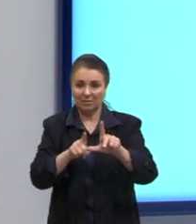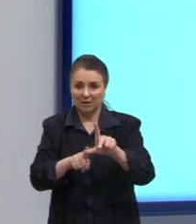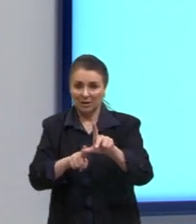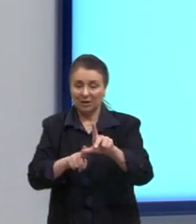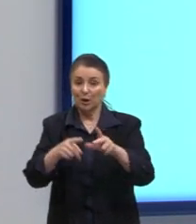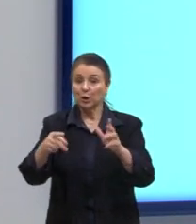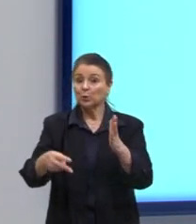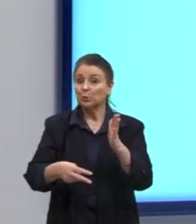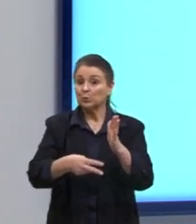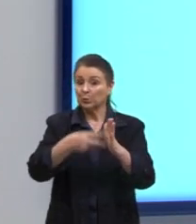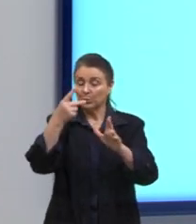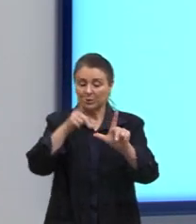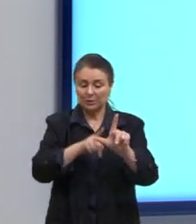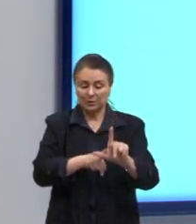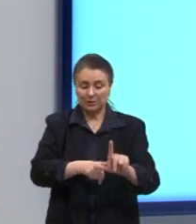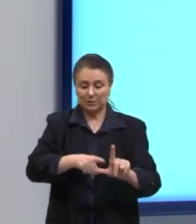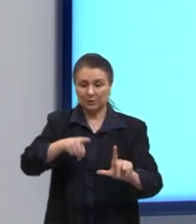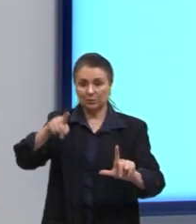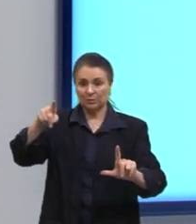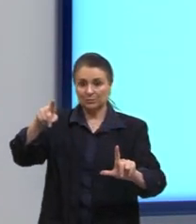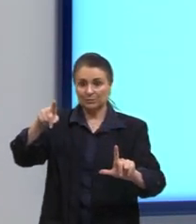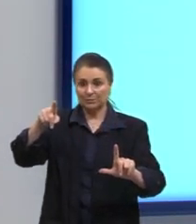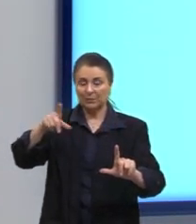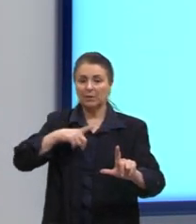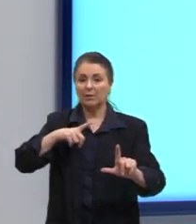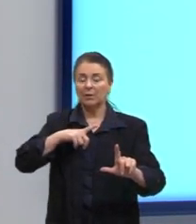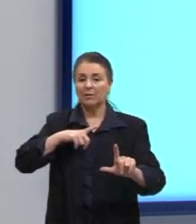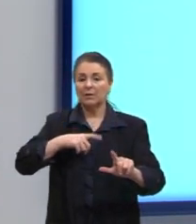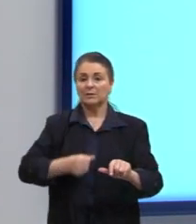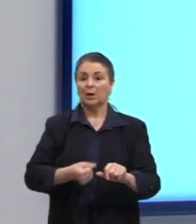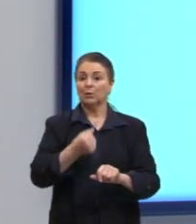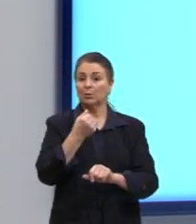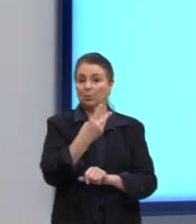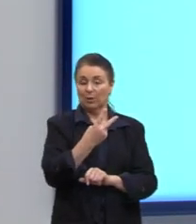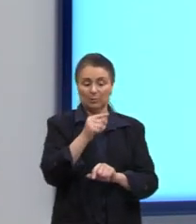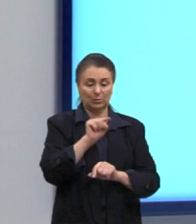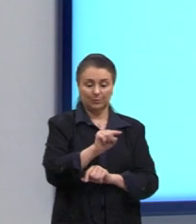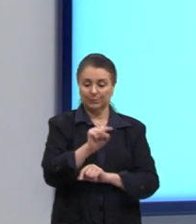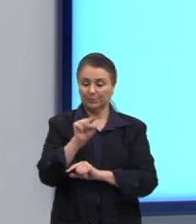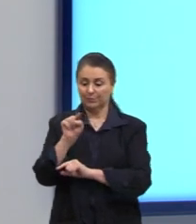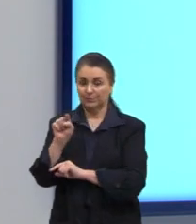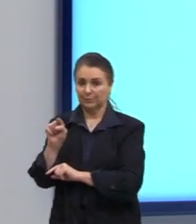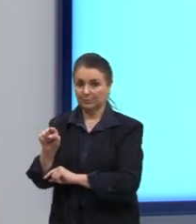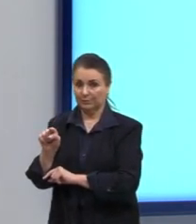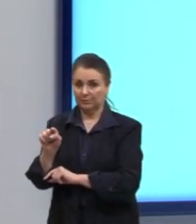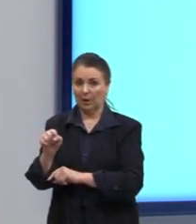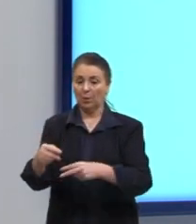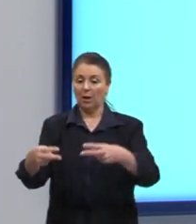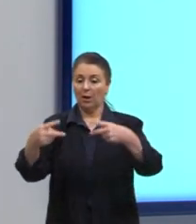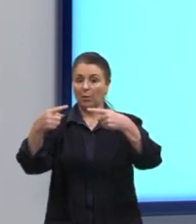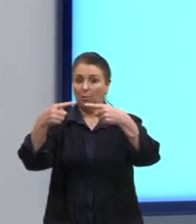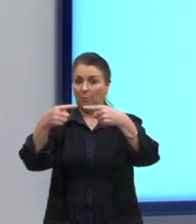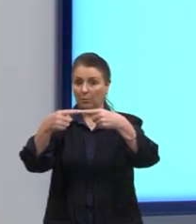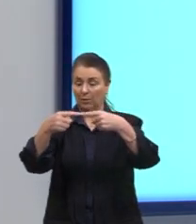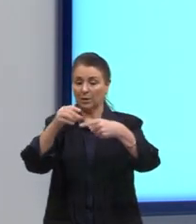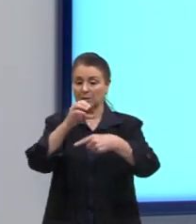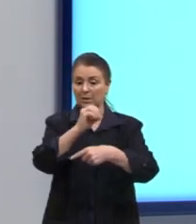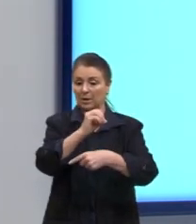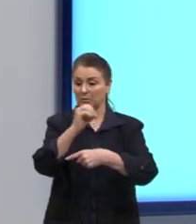segundo gráfico né aqui nós vamos pegar dois pontos mas agora eu peguei o par ordenado